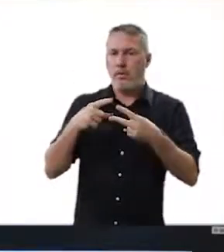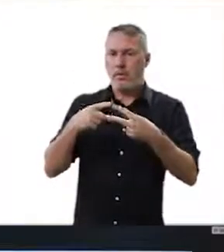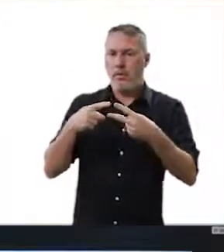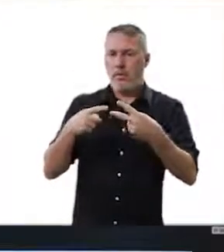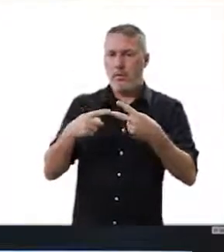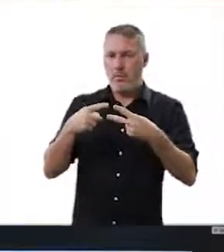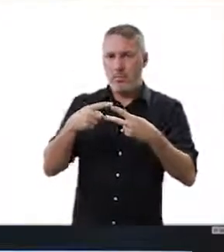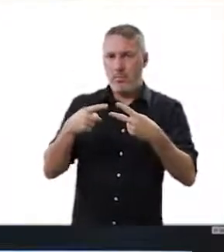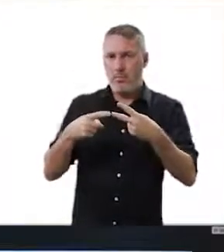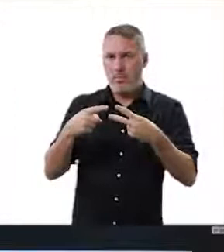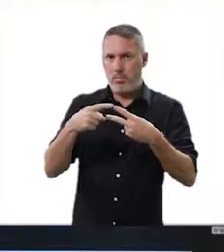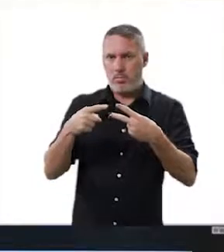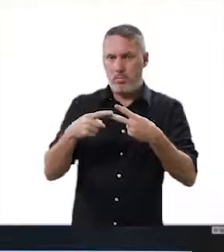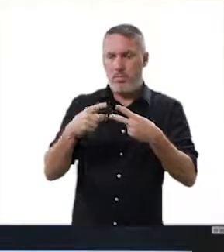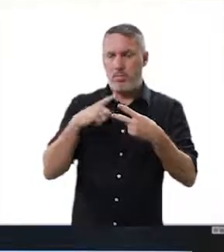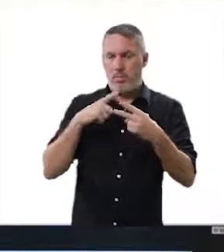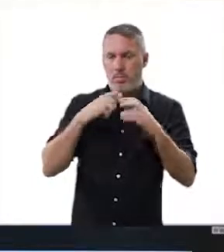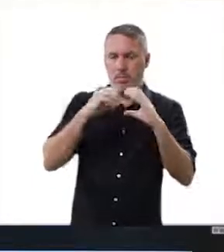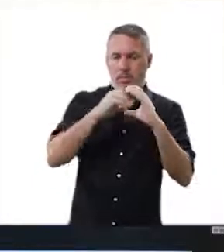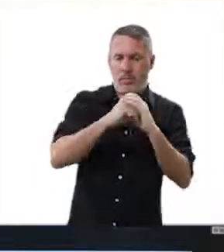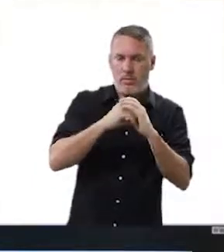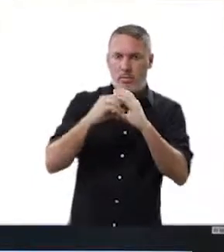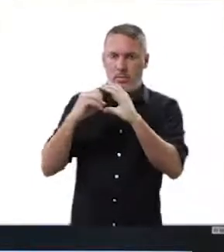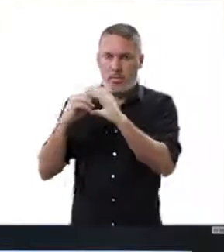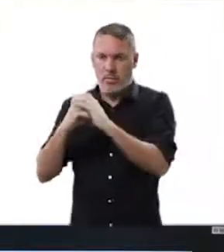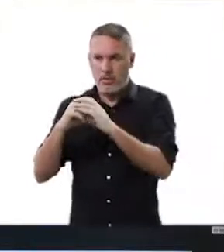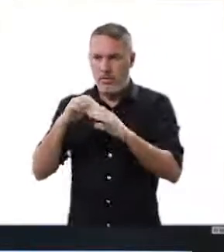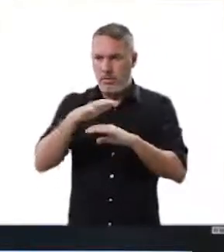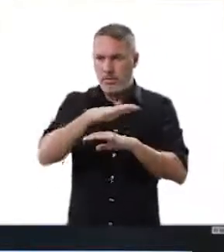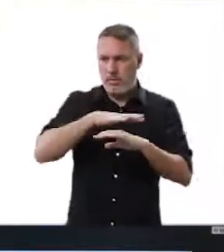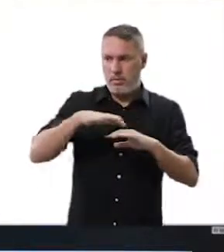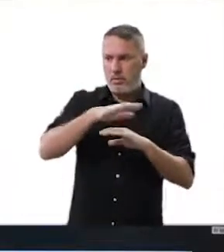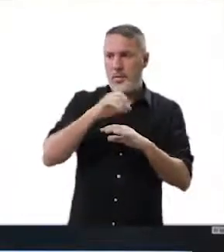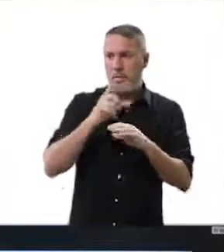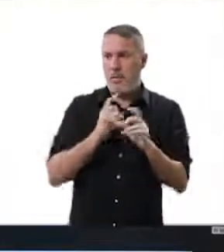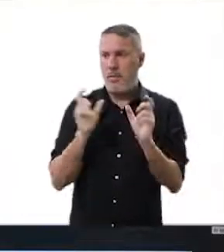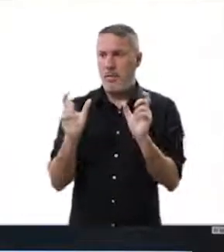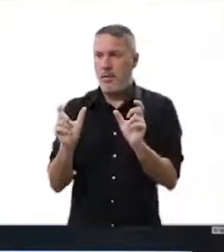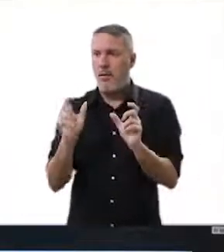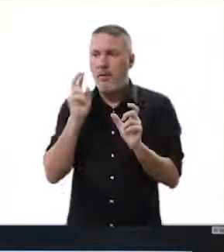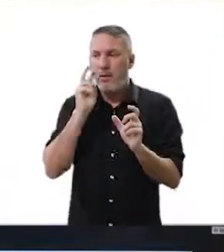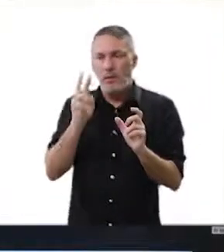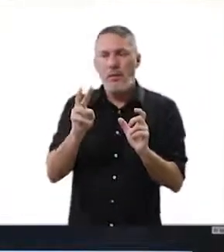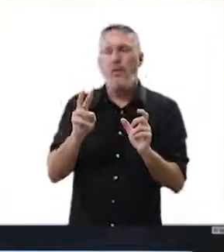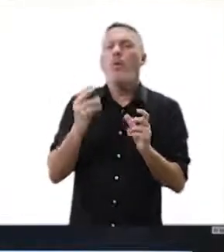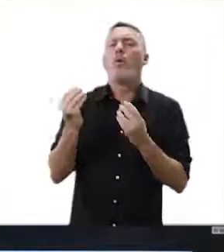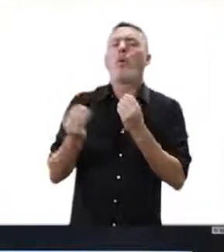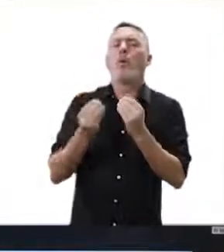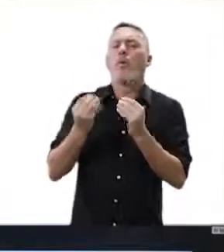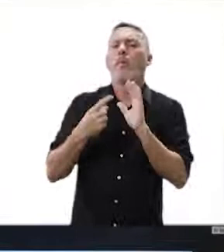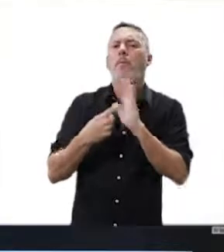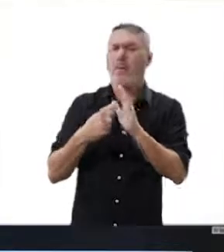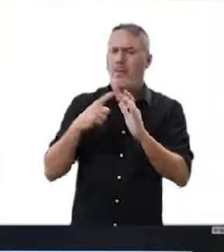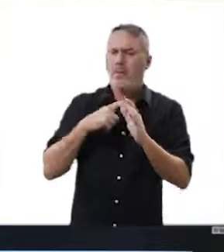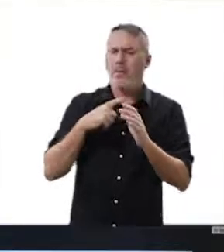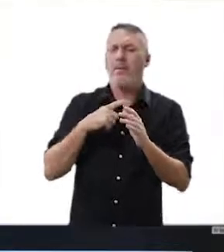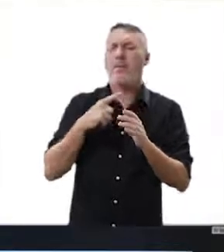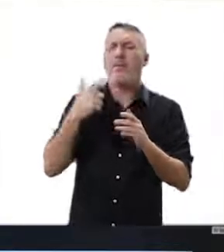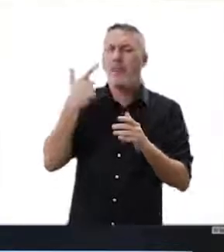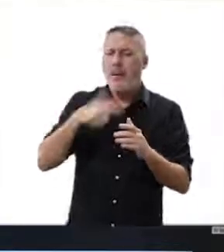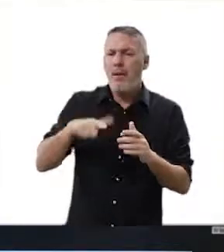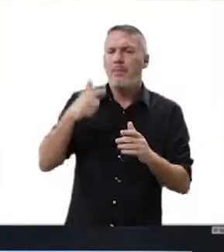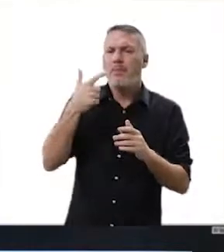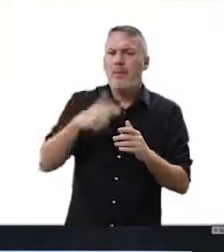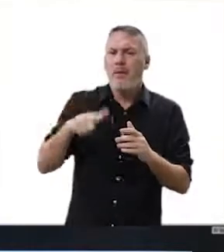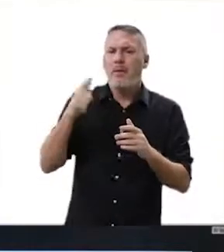fosfolipídios, e ela vai apresentar um monte de proteínas aderidas a ela, que estão representados aqui no slide de amarelinho.